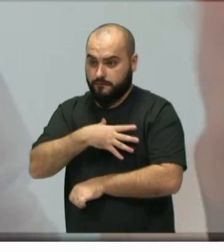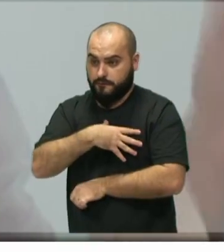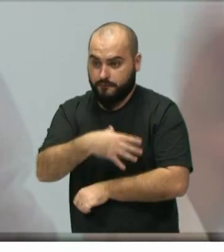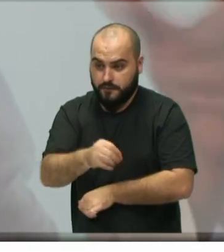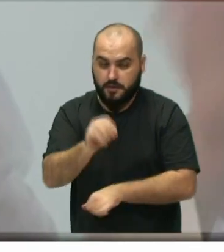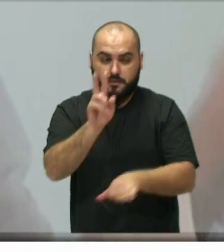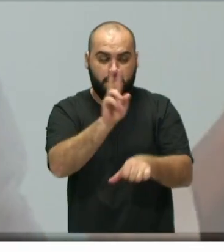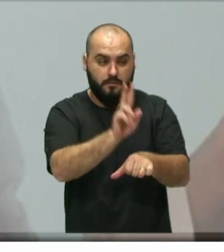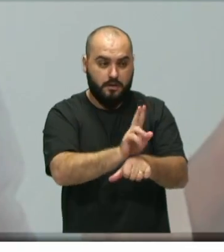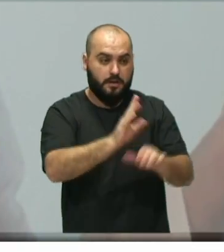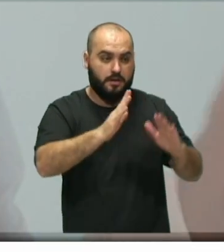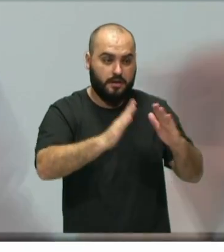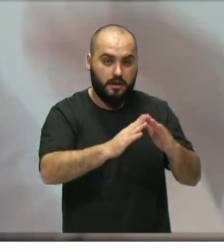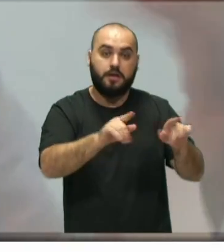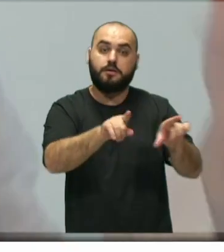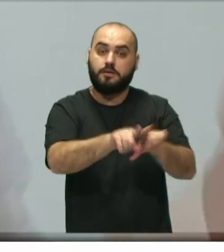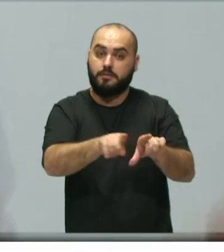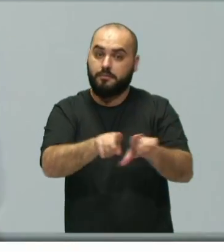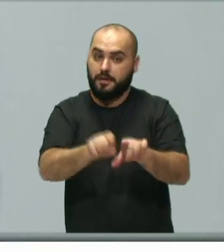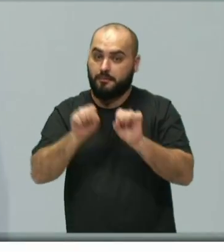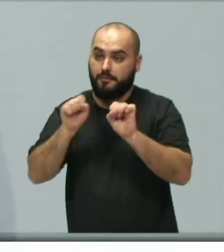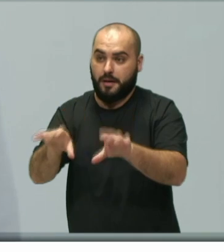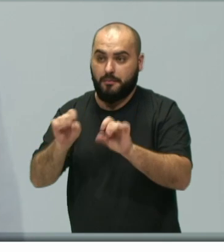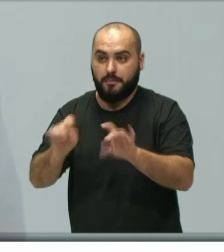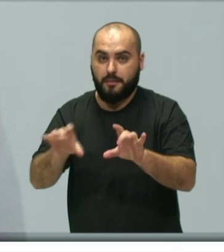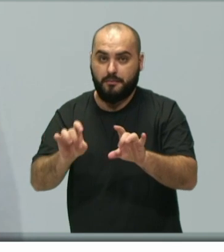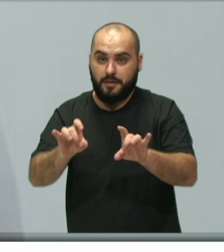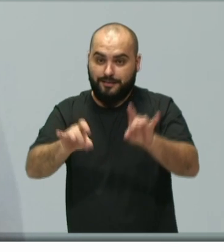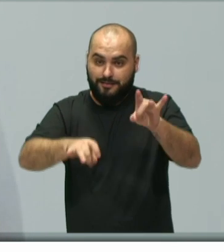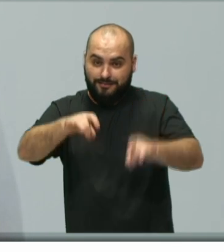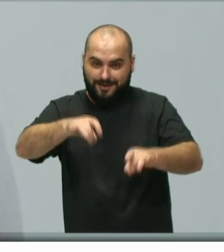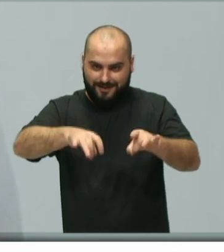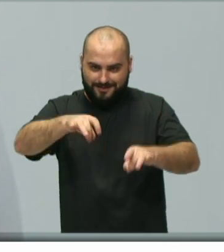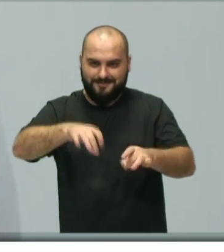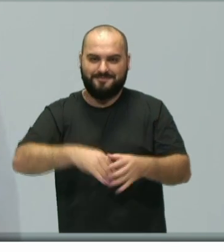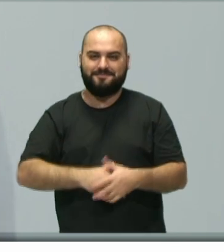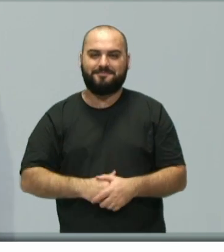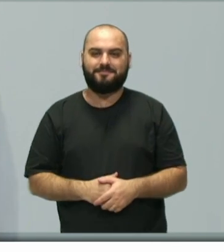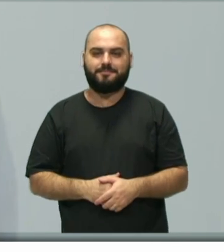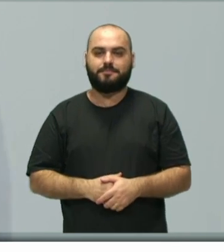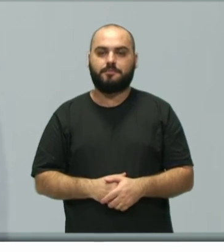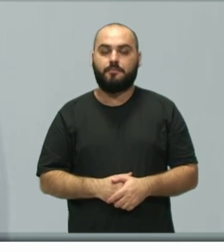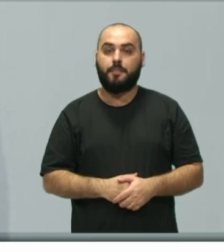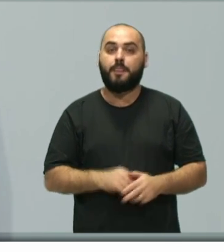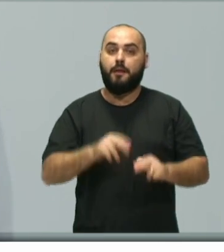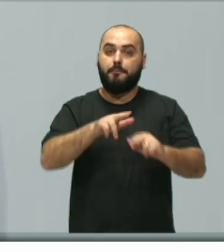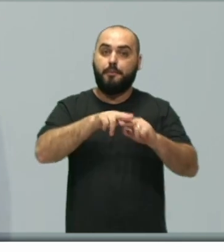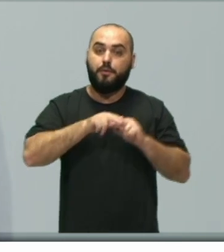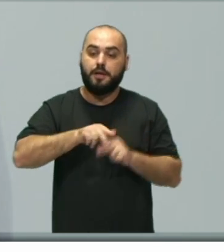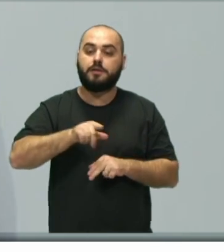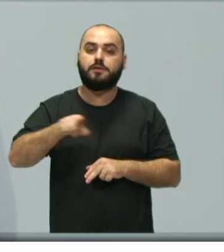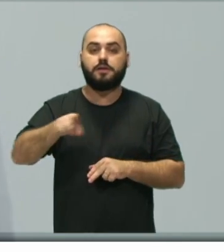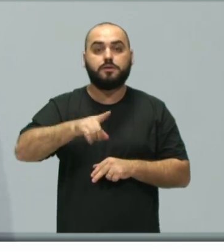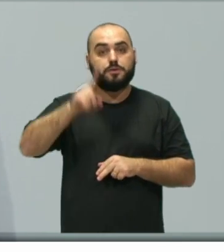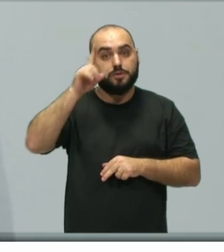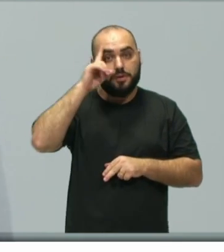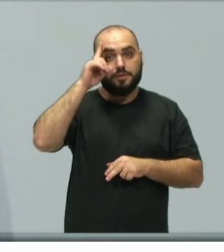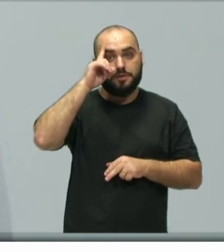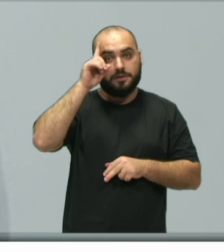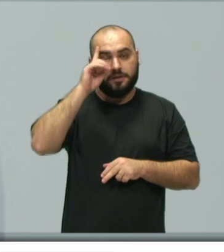casa, né? E dando aula de teatro. Então isso fazia sim parte da minha